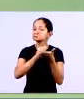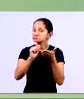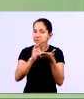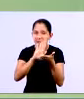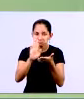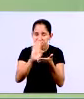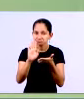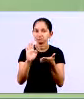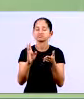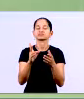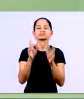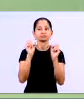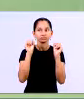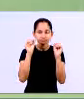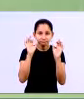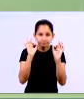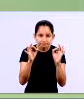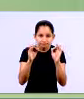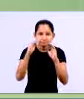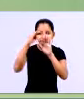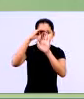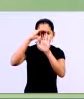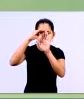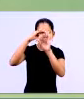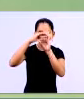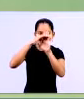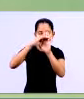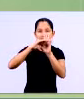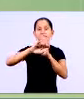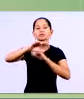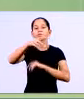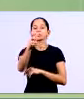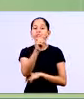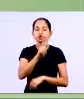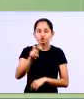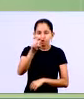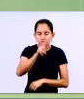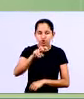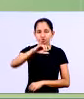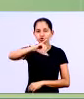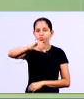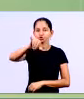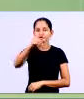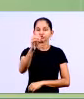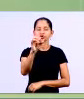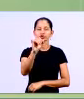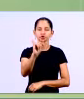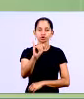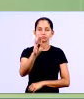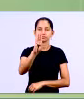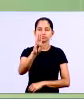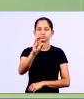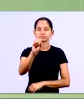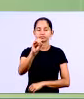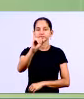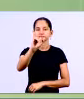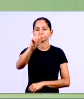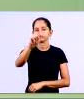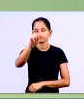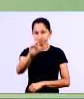acento. Certo, professora Tayane? Isso mesmo. Jiboia, professora Tayane. Vamos dividir a palavra.